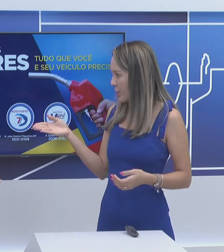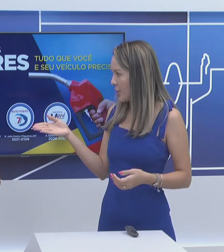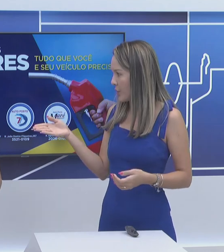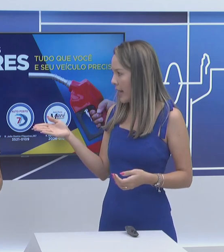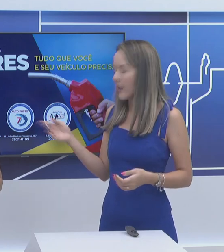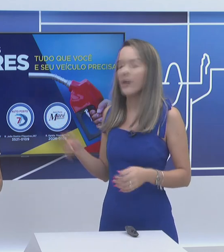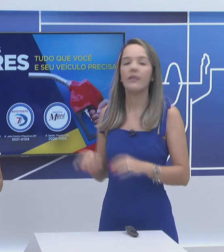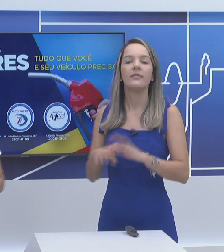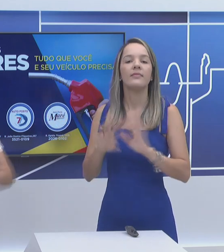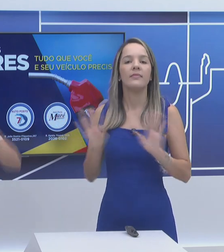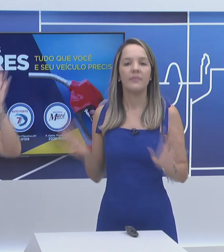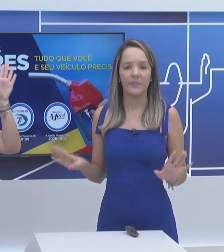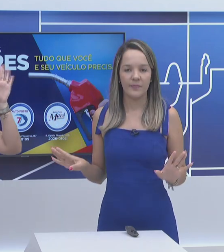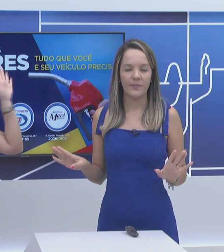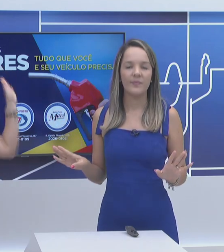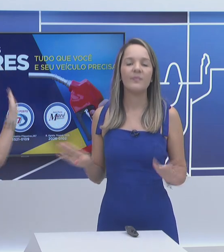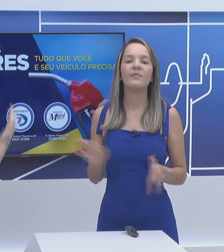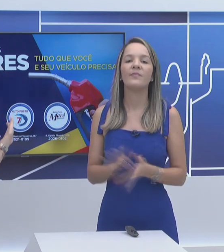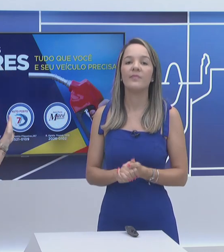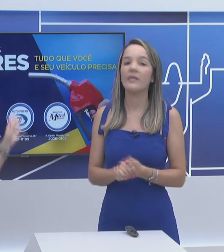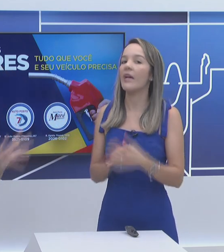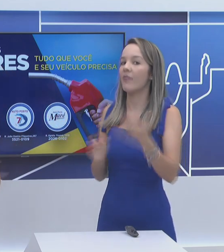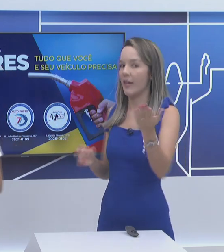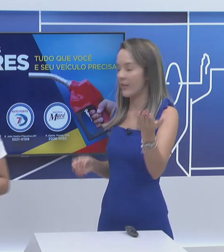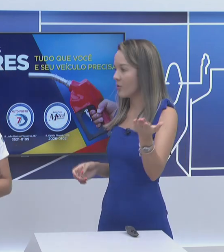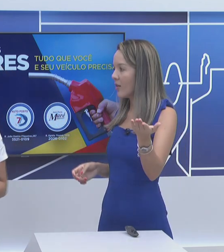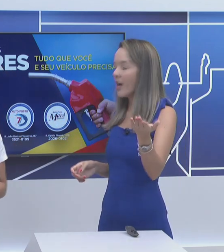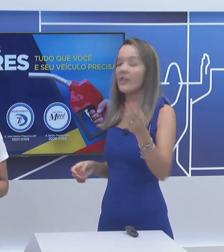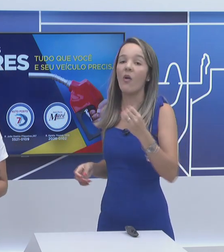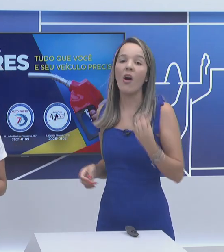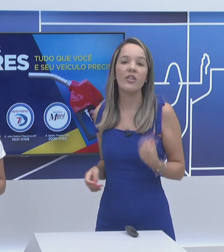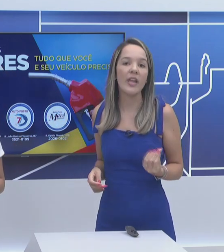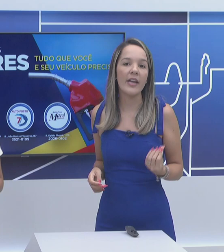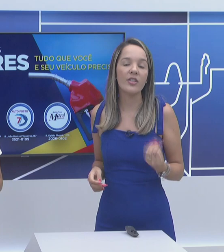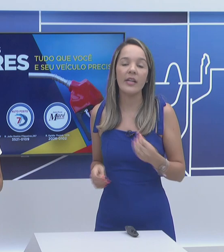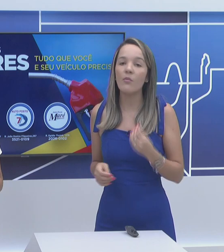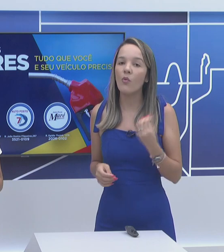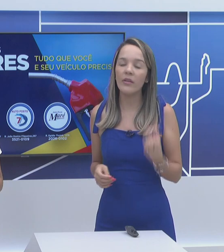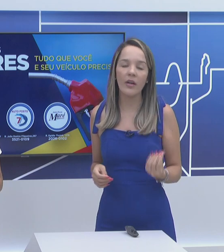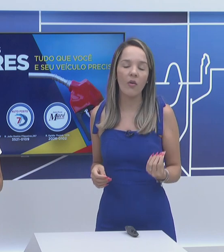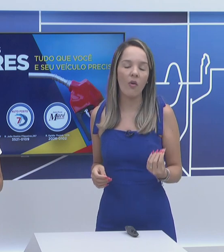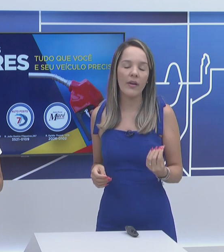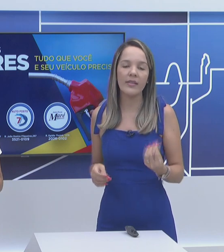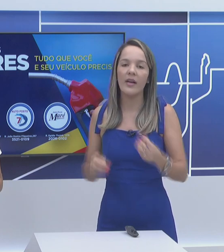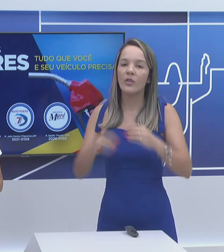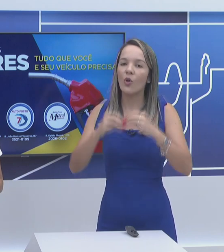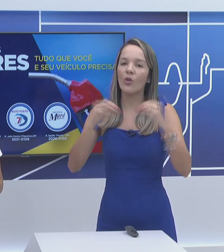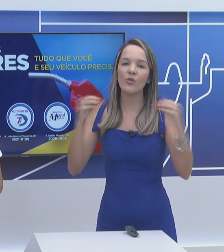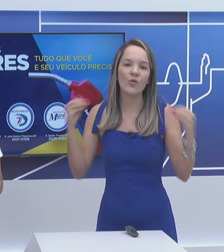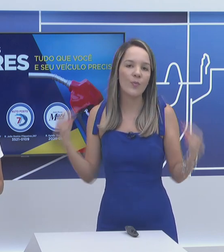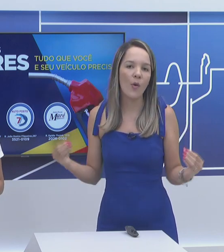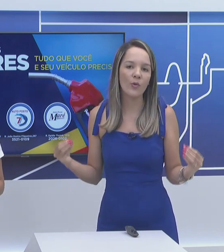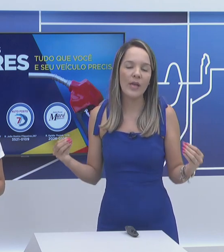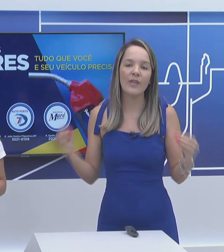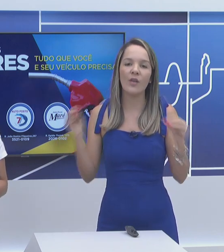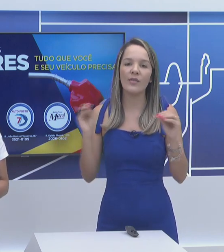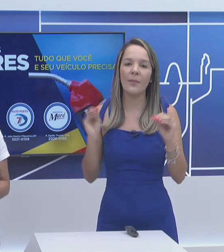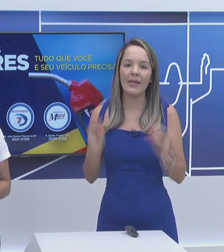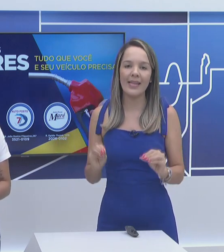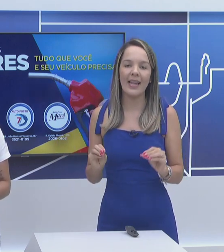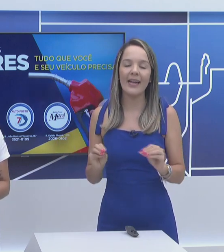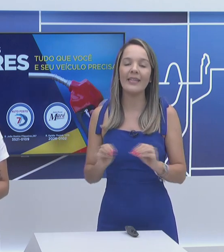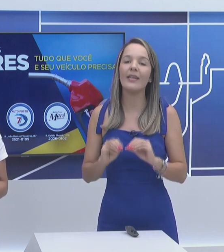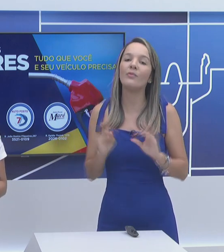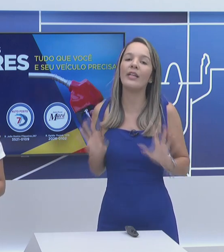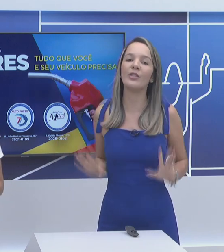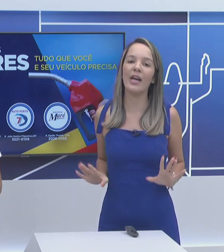fica na Egídio, né? Exatamente. Próximo ao Cristo tem o Maresias. Tá vendo? Então, ó, gente, tem muita coisa. Todos os pontos, é só você